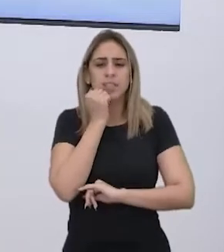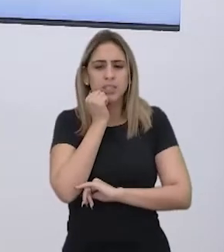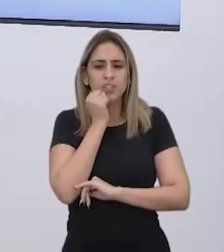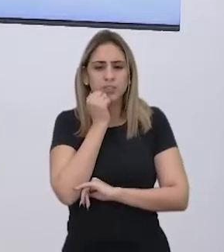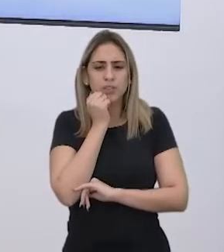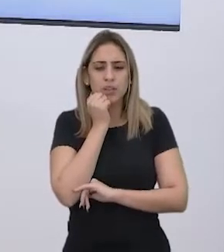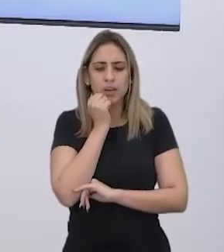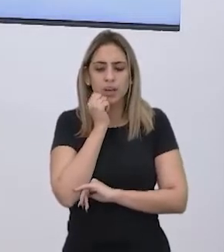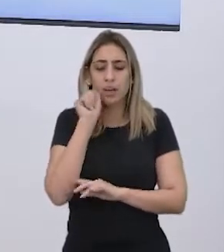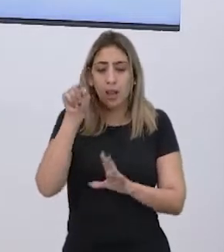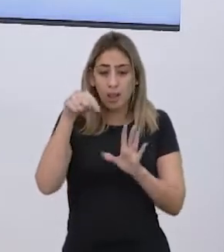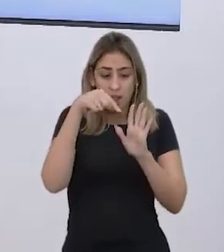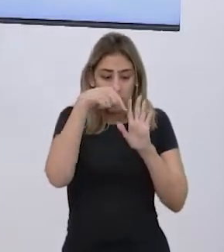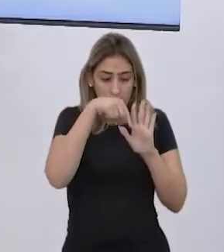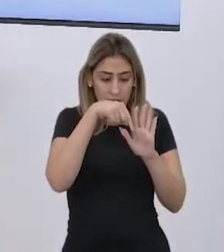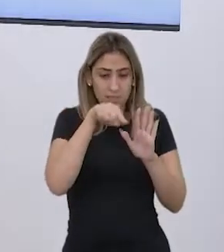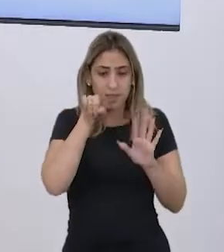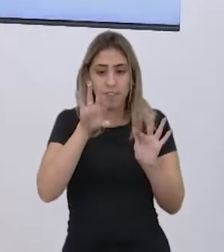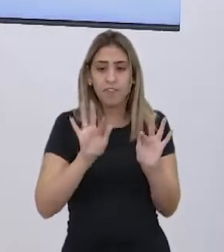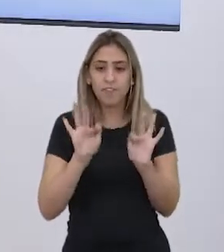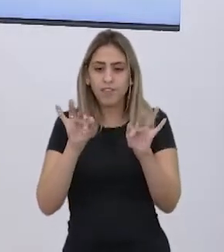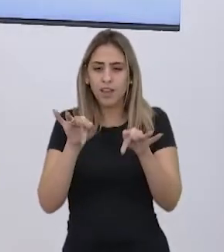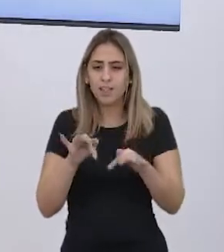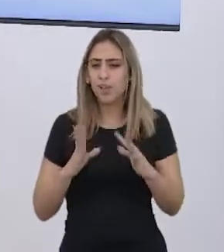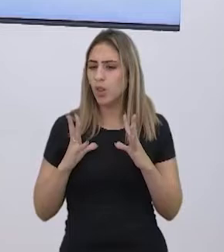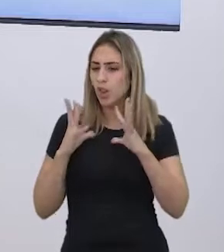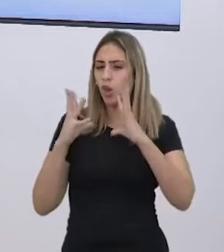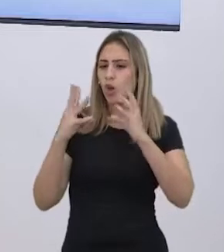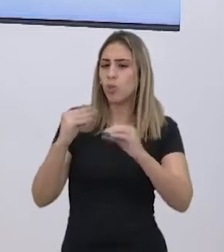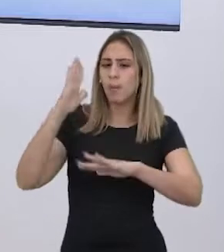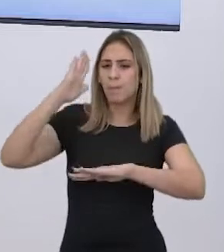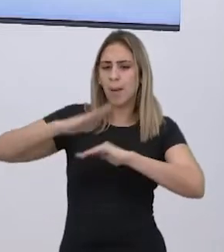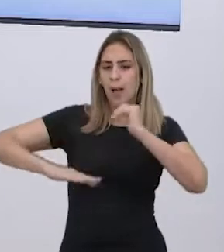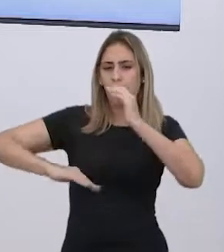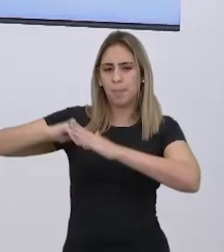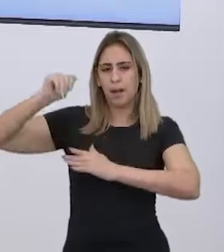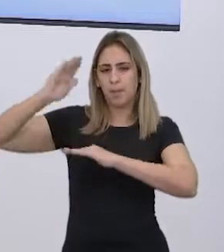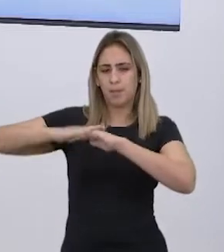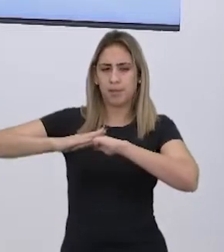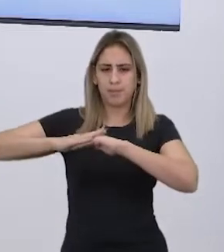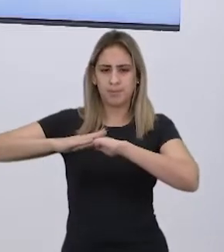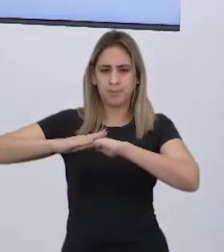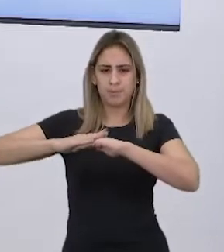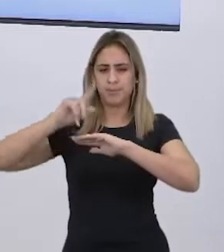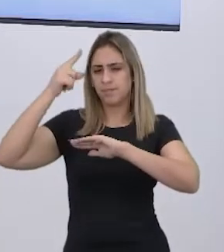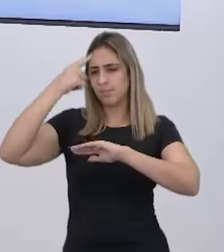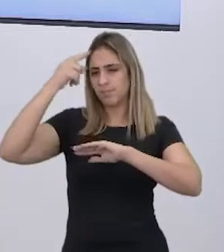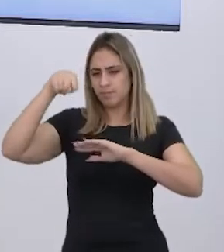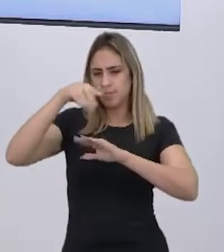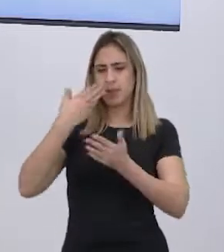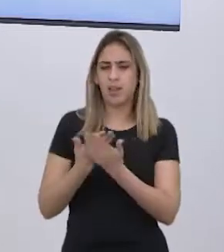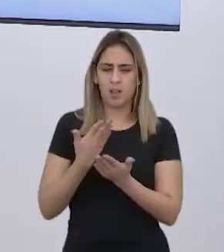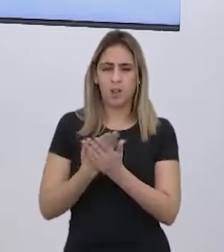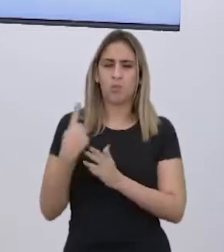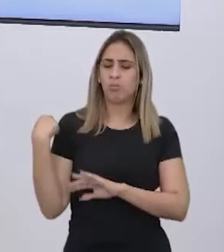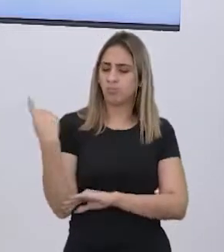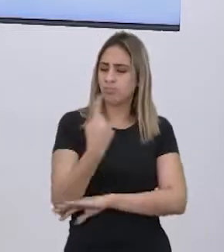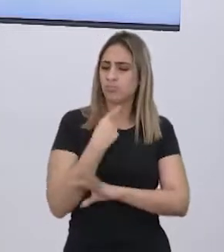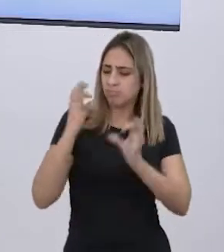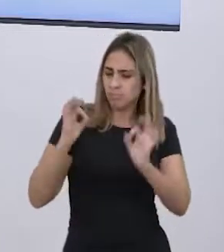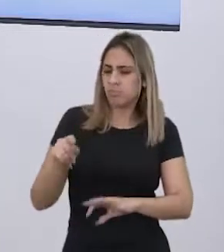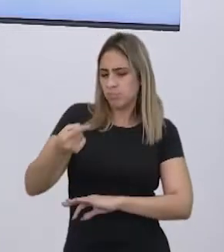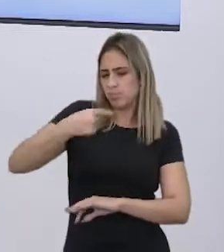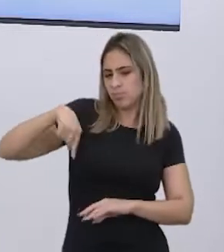científica. Esse daqui, na verdade, é a finalização de toda essa construção. E a ideia com essa aula é que